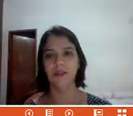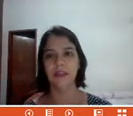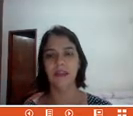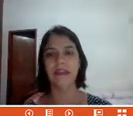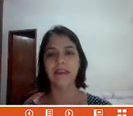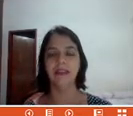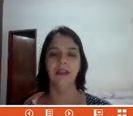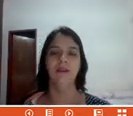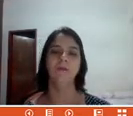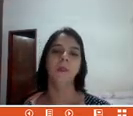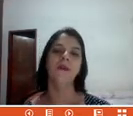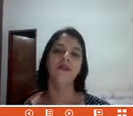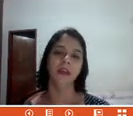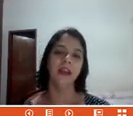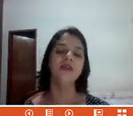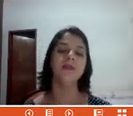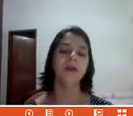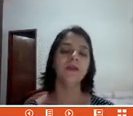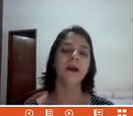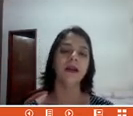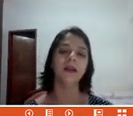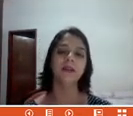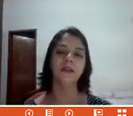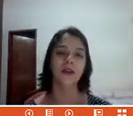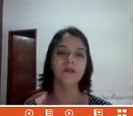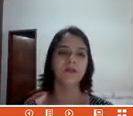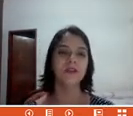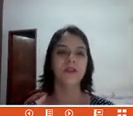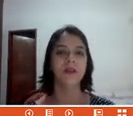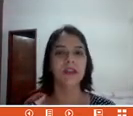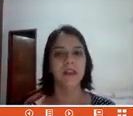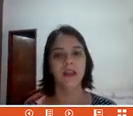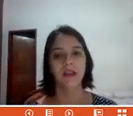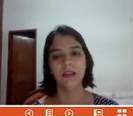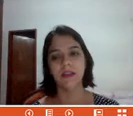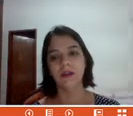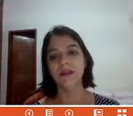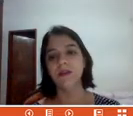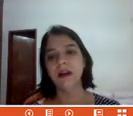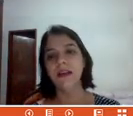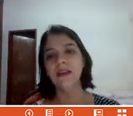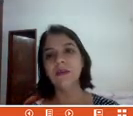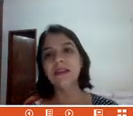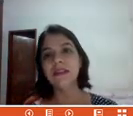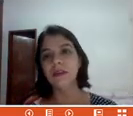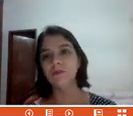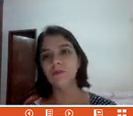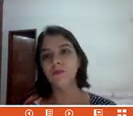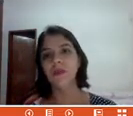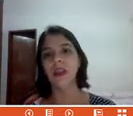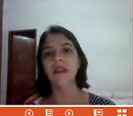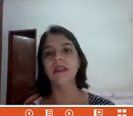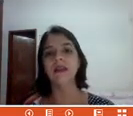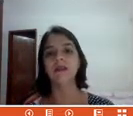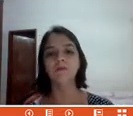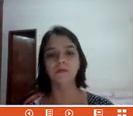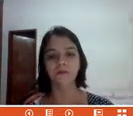um de vocês, não é diferente também para nós professores, estarmos trabalhando assim,